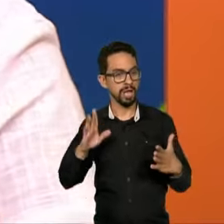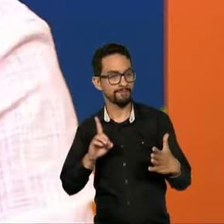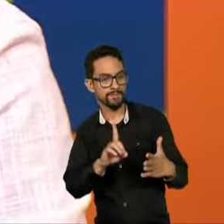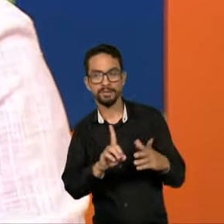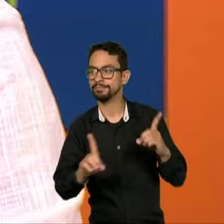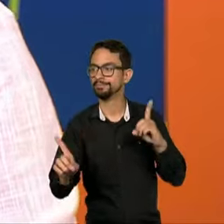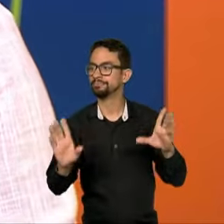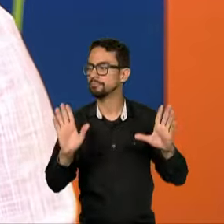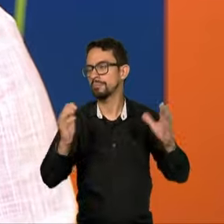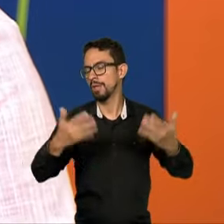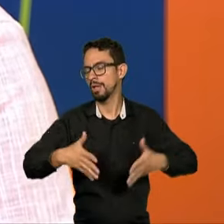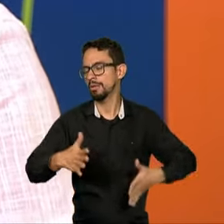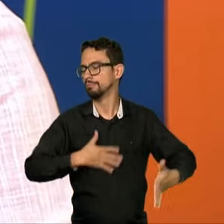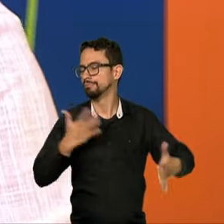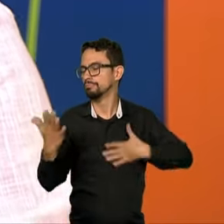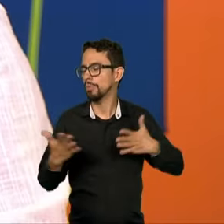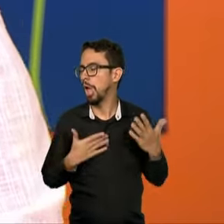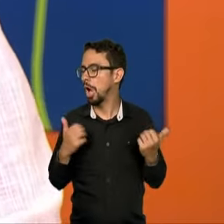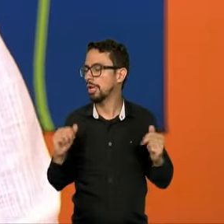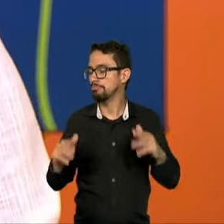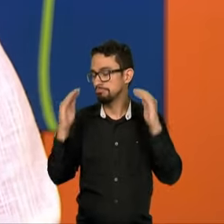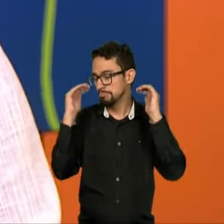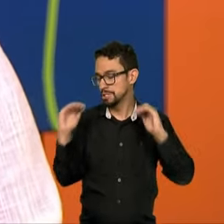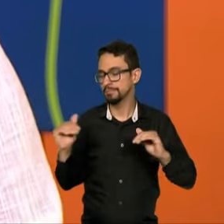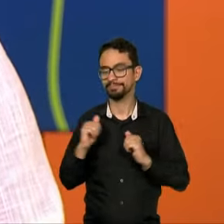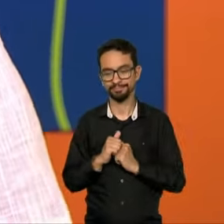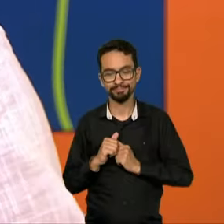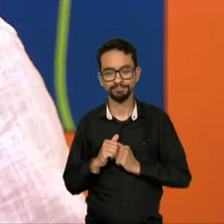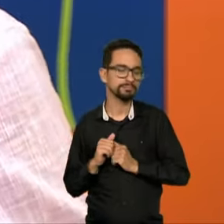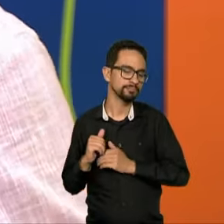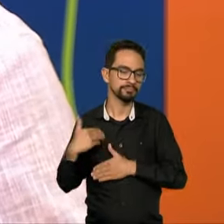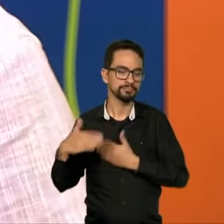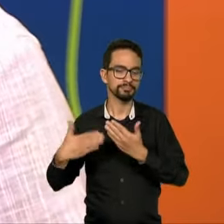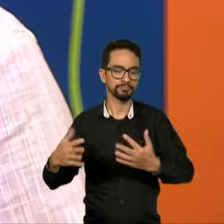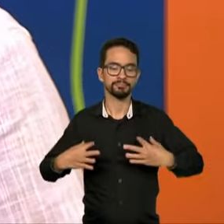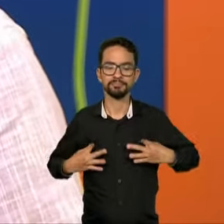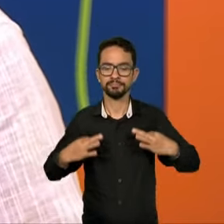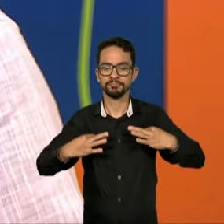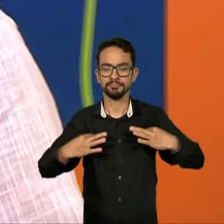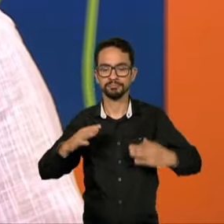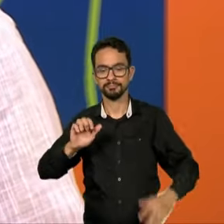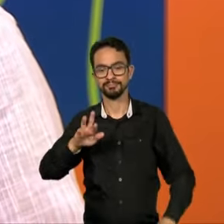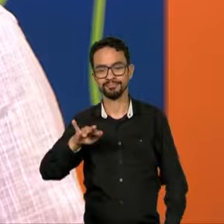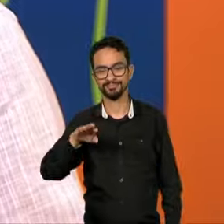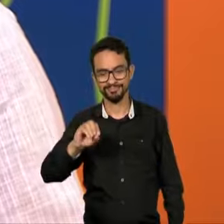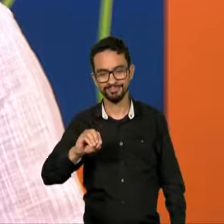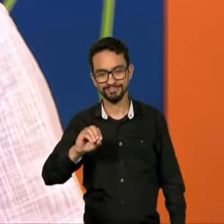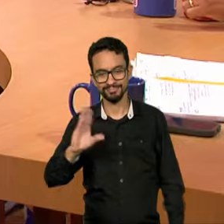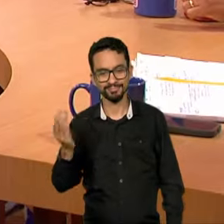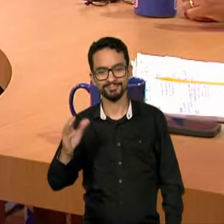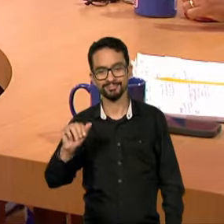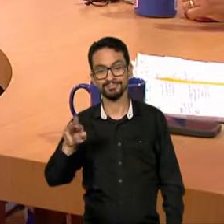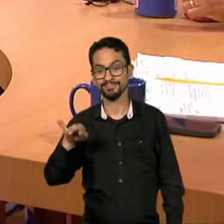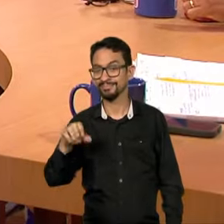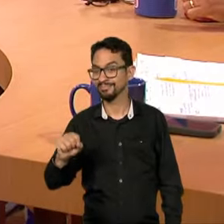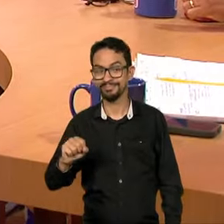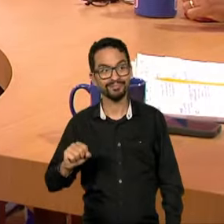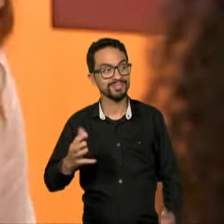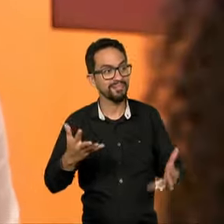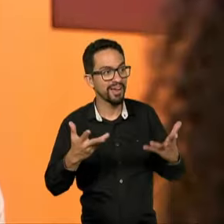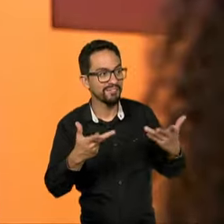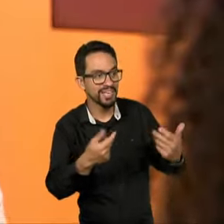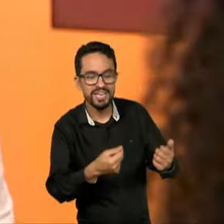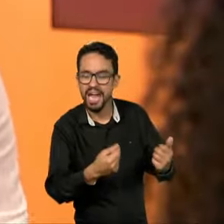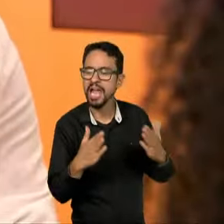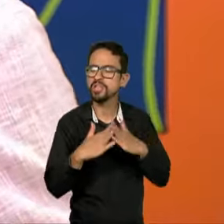quer casar comigo e tal. Aí eu falei, tá bom. E aí... eu botei a minha roupa de Erasmo Carlos. Ah, que maravilha! Cheguei